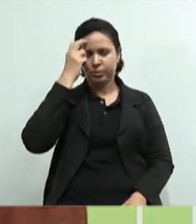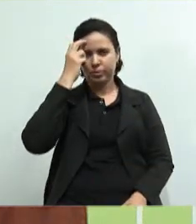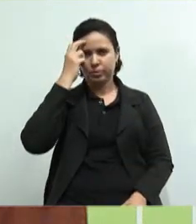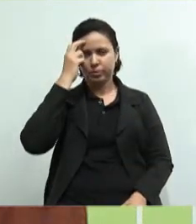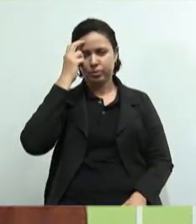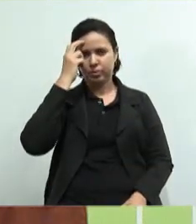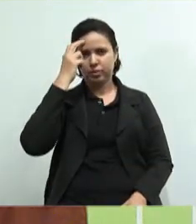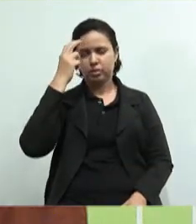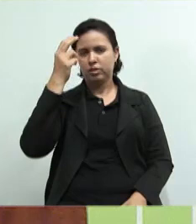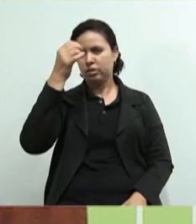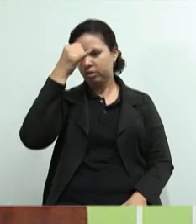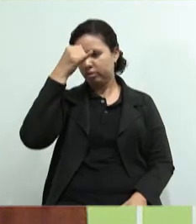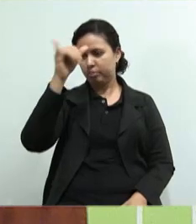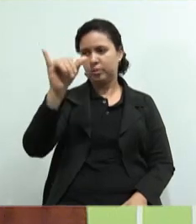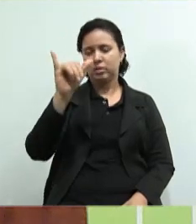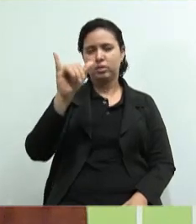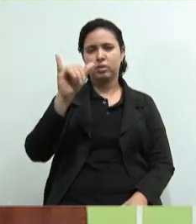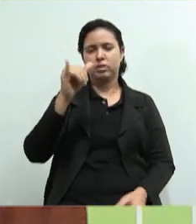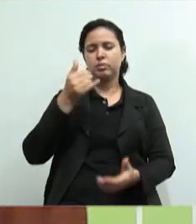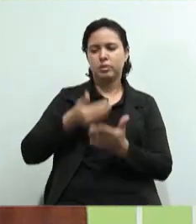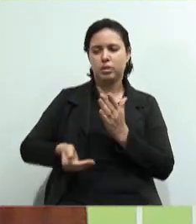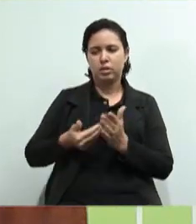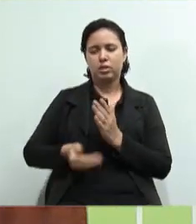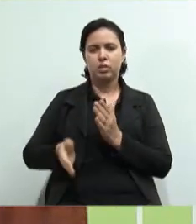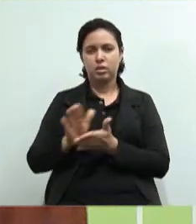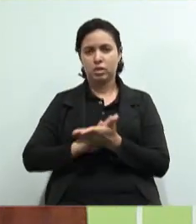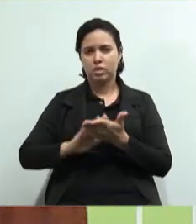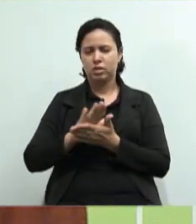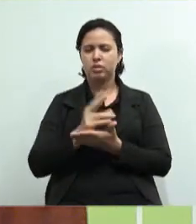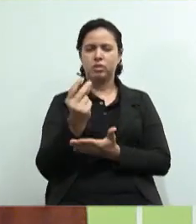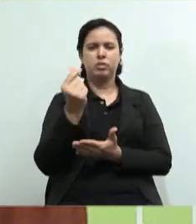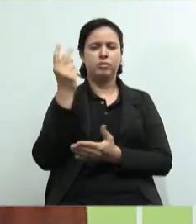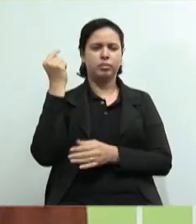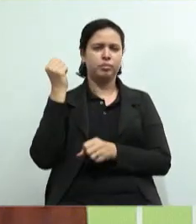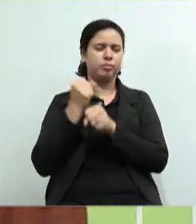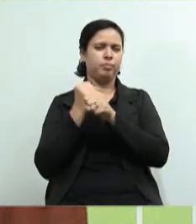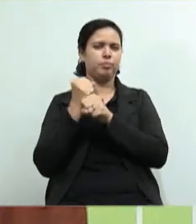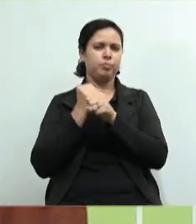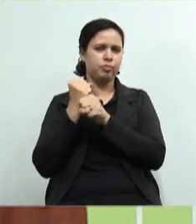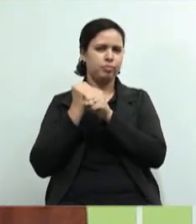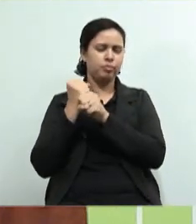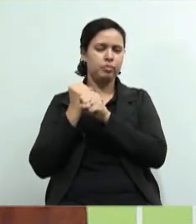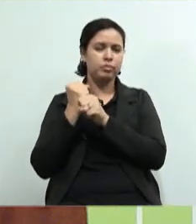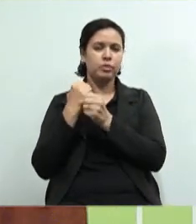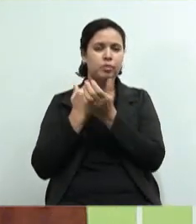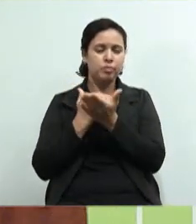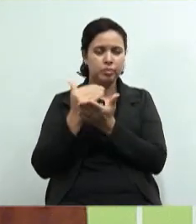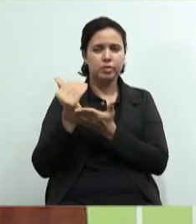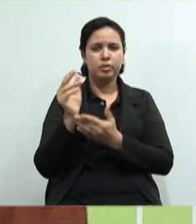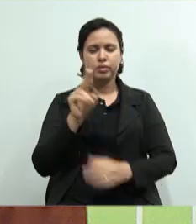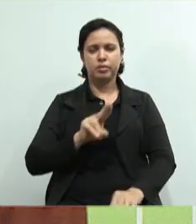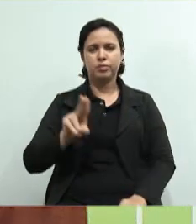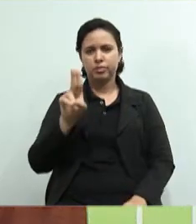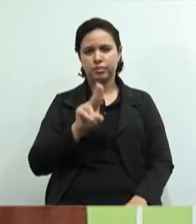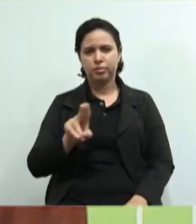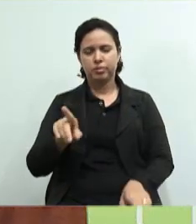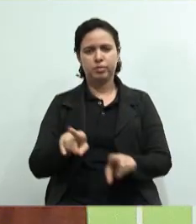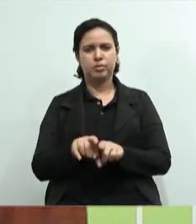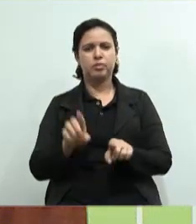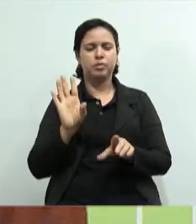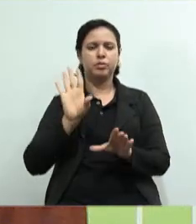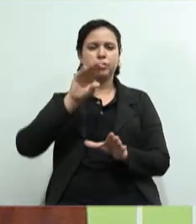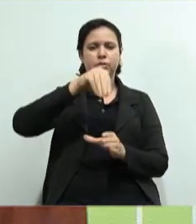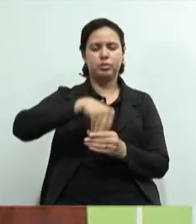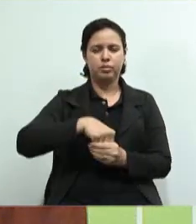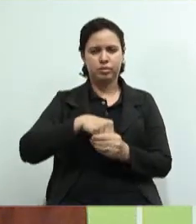desperdiçar nada há milênios, simplesmente começaram a aplicar também nas